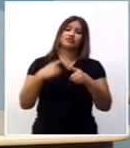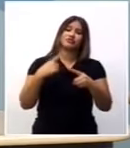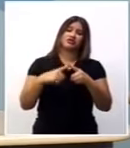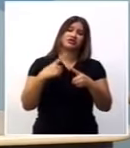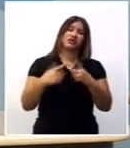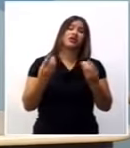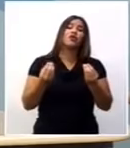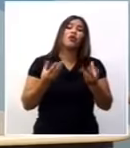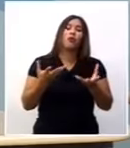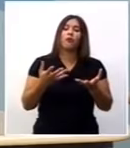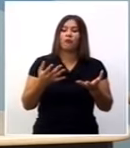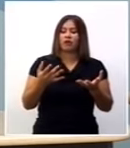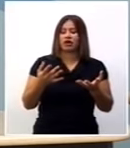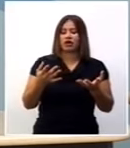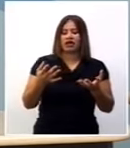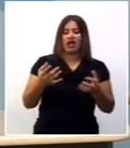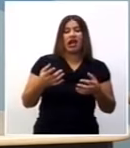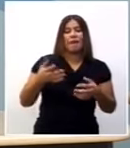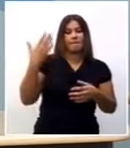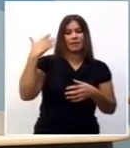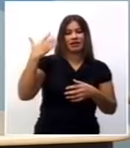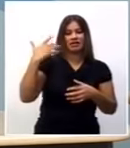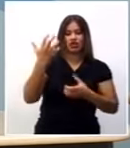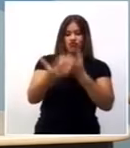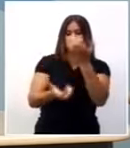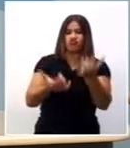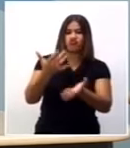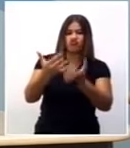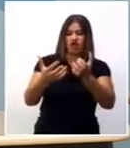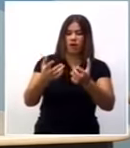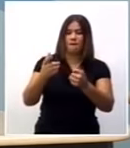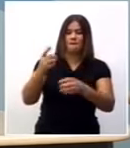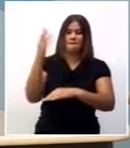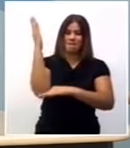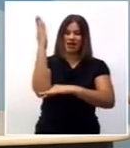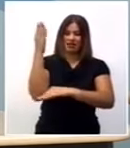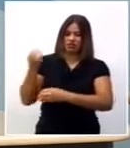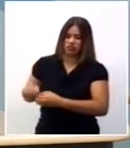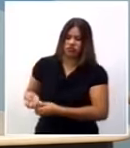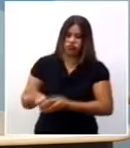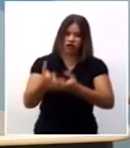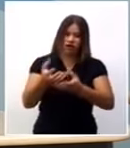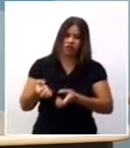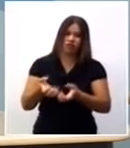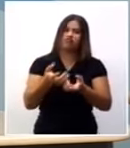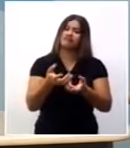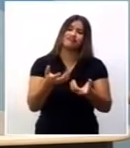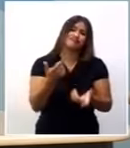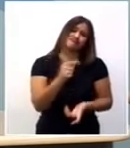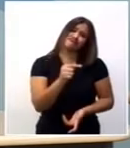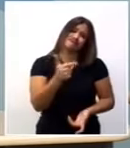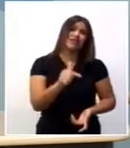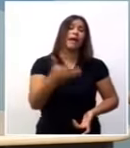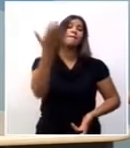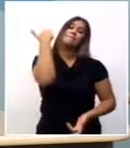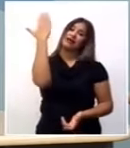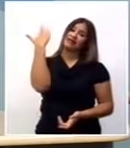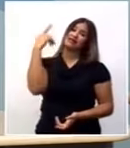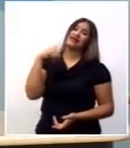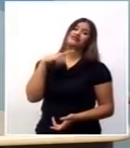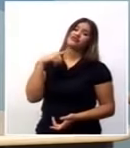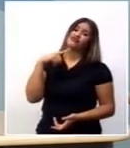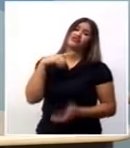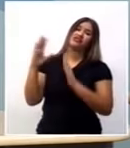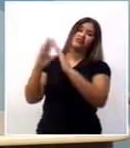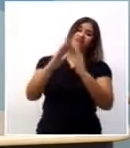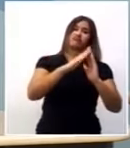mais fogões a lenha com brasa para você colocar aqui dentro para esquentar o ferro, né? Como tinha antigamente, muito facilmente em todas